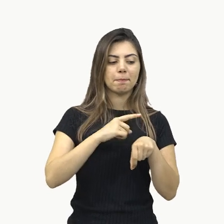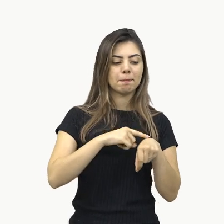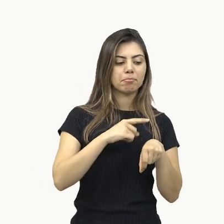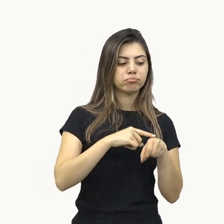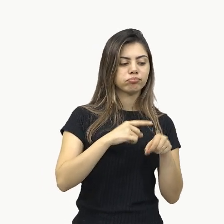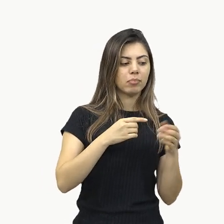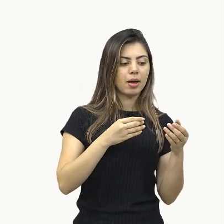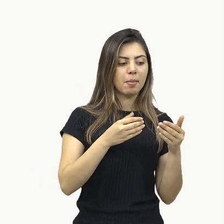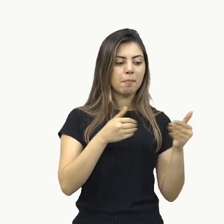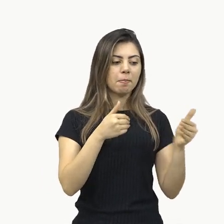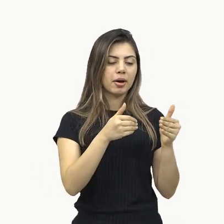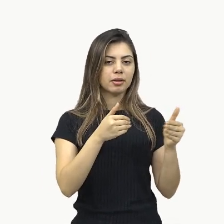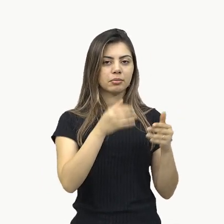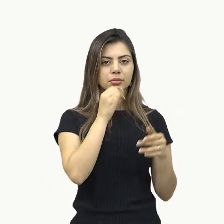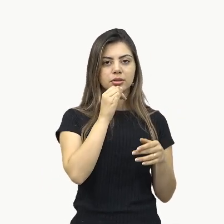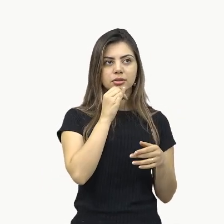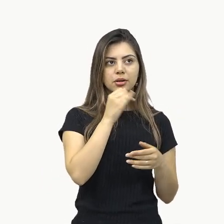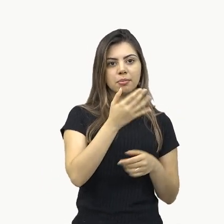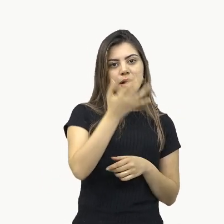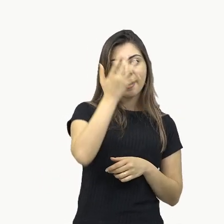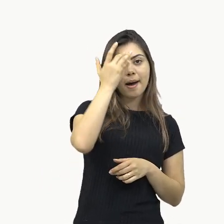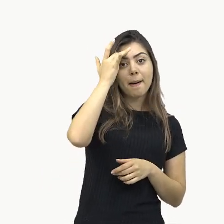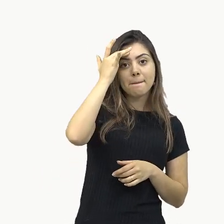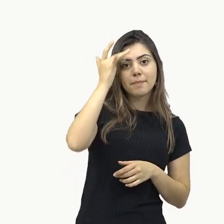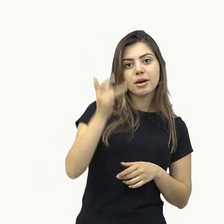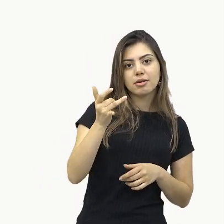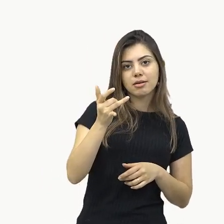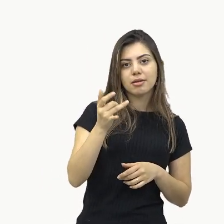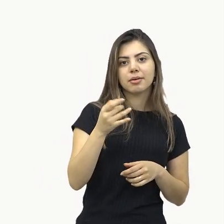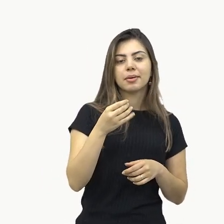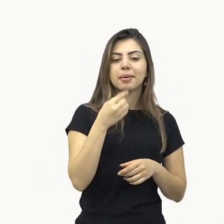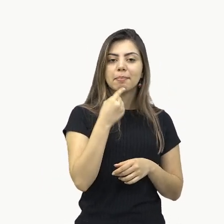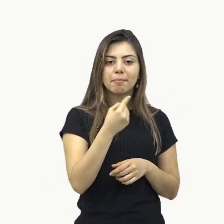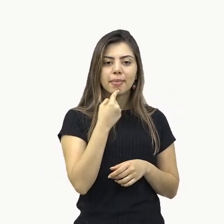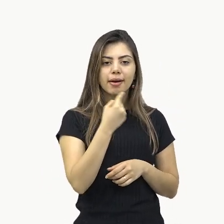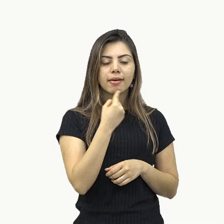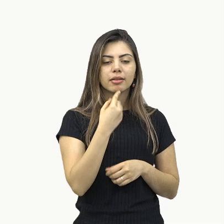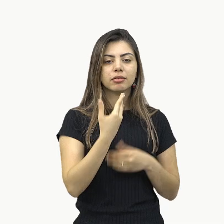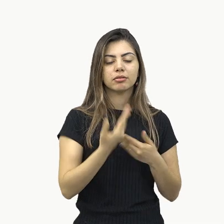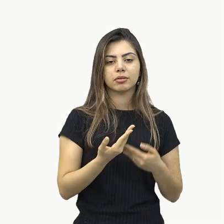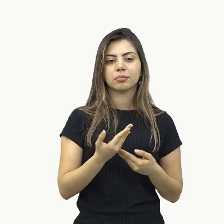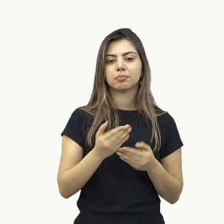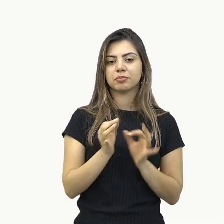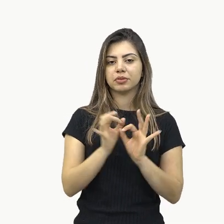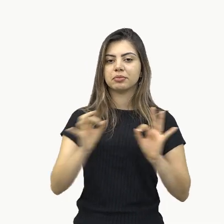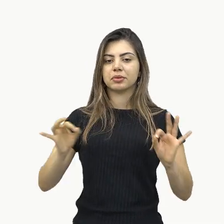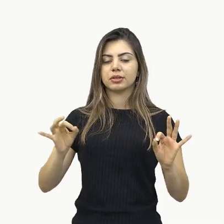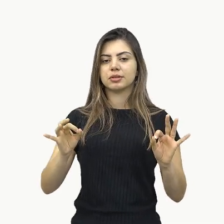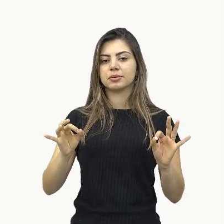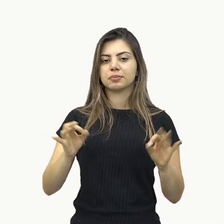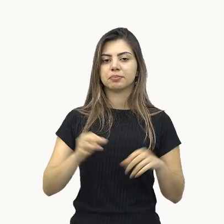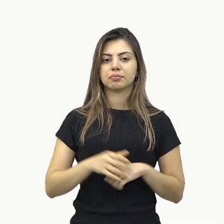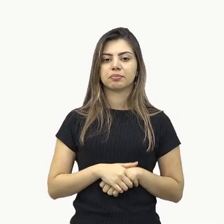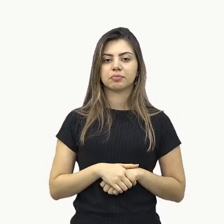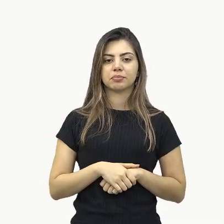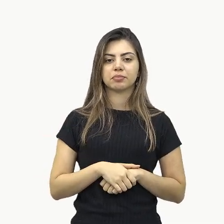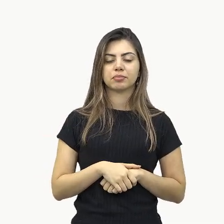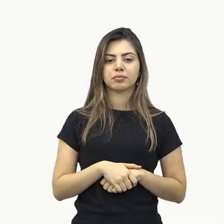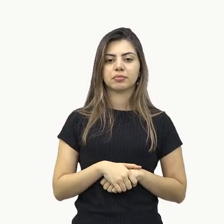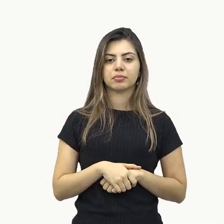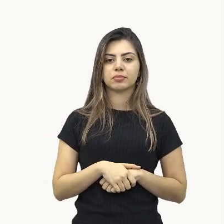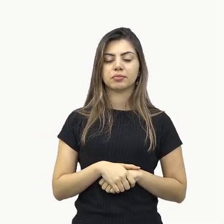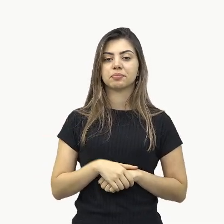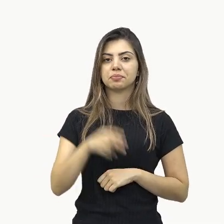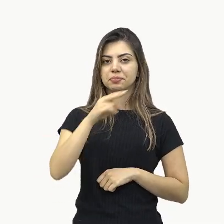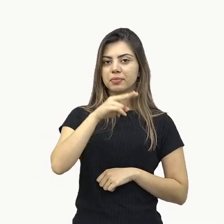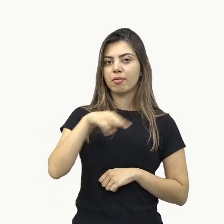então repare, essa manhã, né, então há um período de tempo próximo. This morning, essa manhã, eu vi a beautiful sunrise.